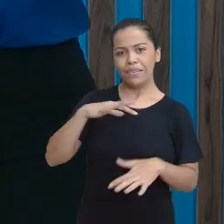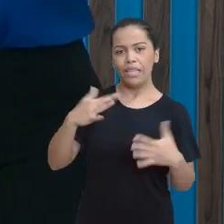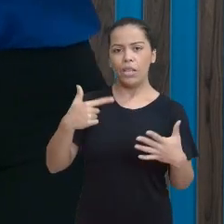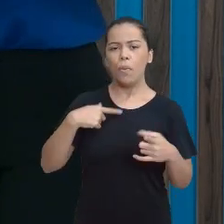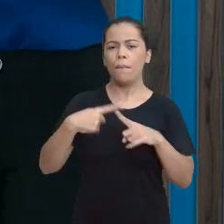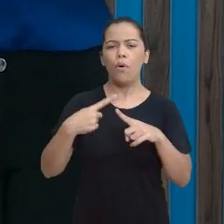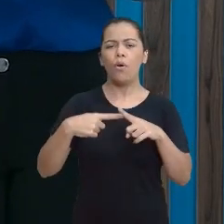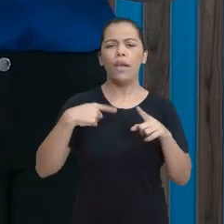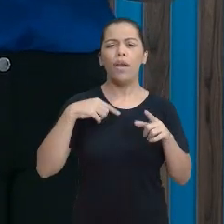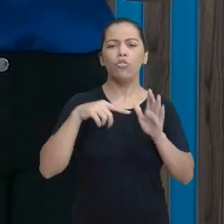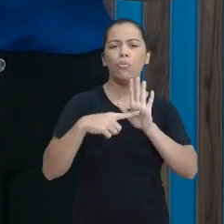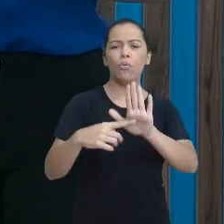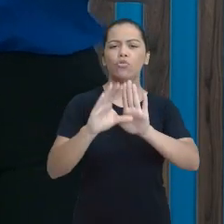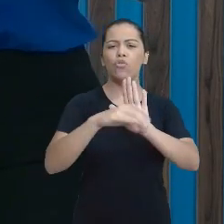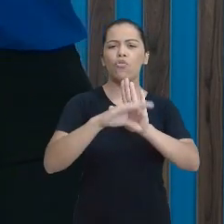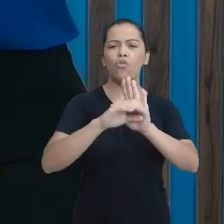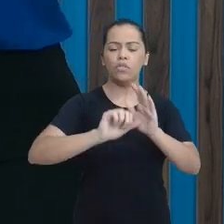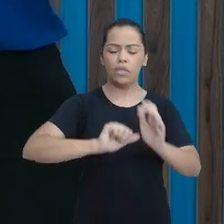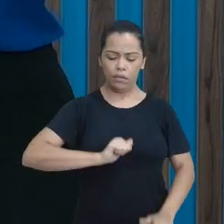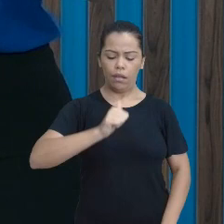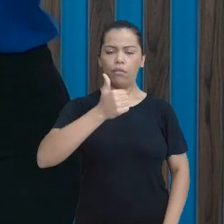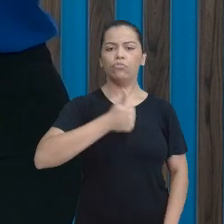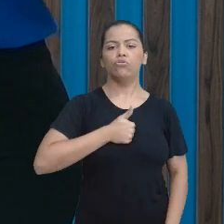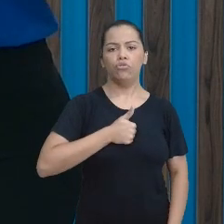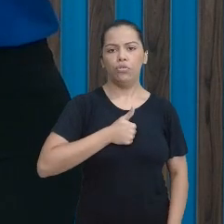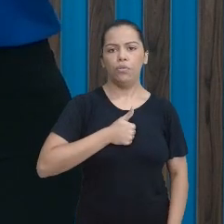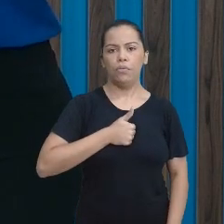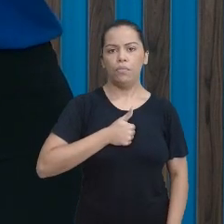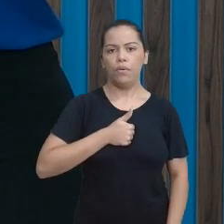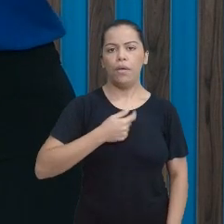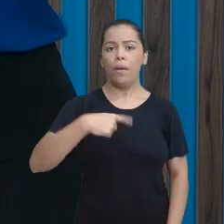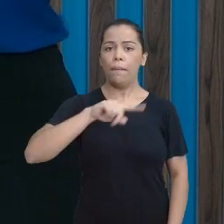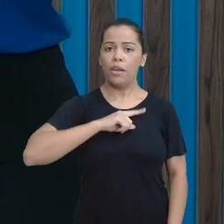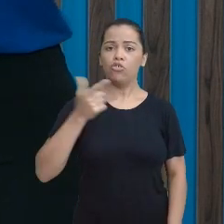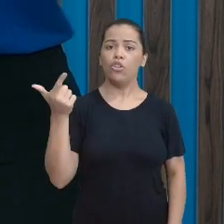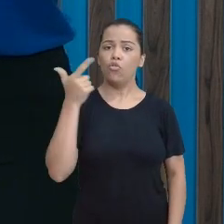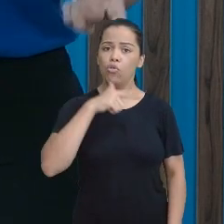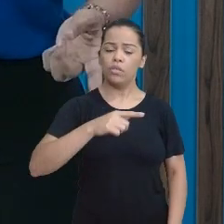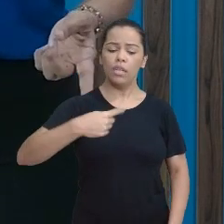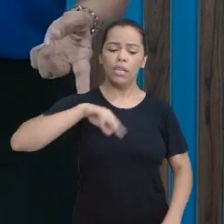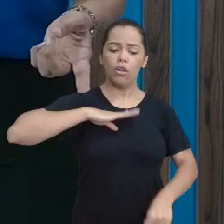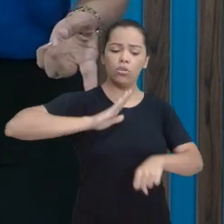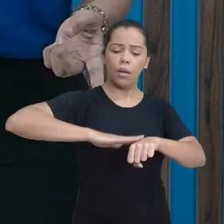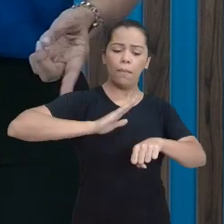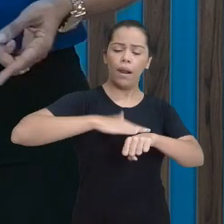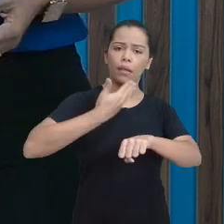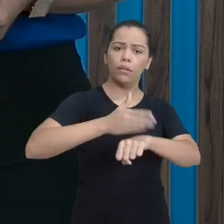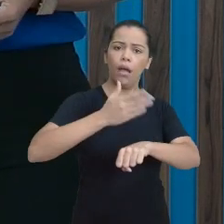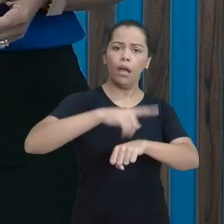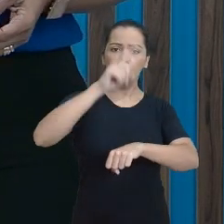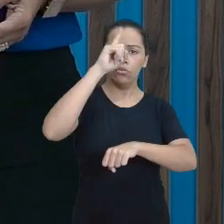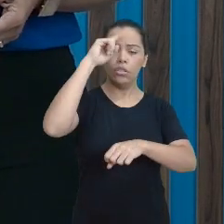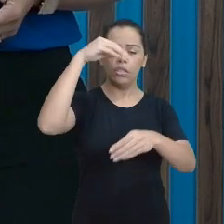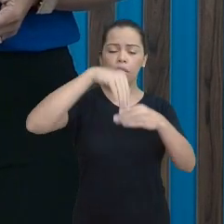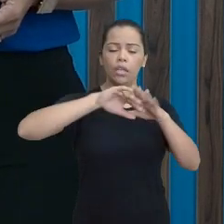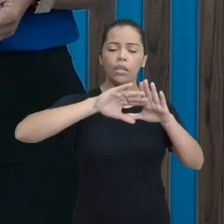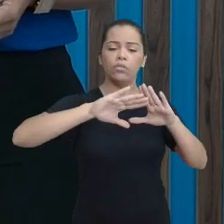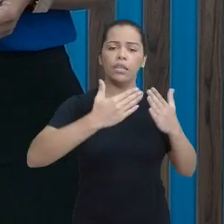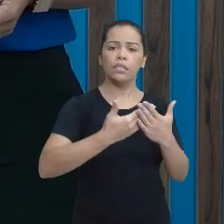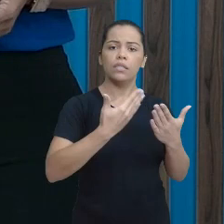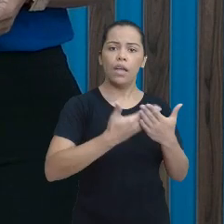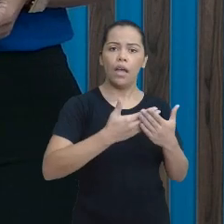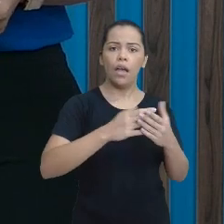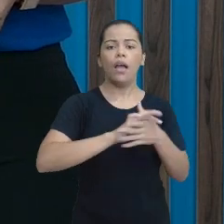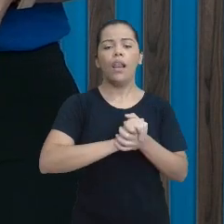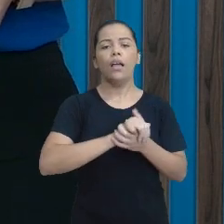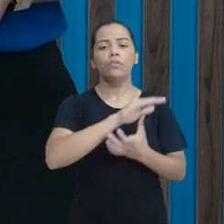esse conceito de autoestima? Para que a gente possa, na nossa prática diária na sala de recursos, para que a gente possa, na nossa